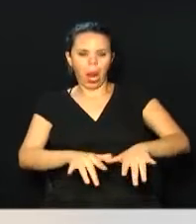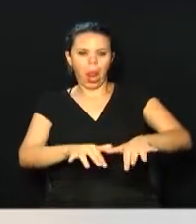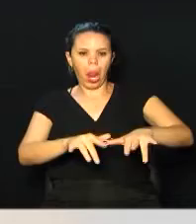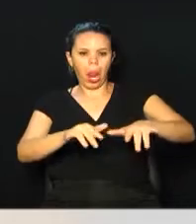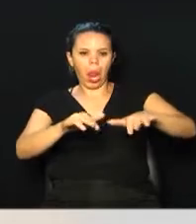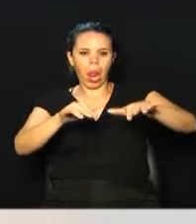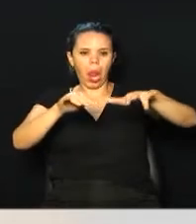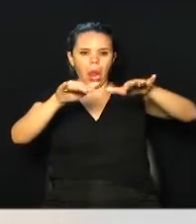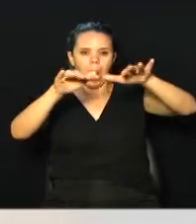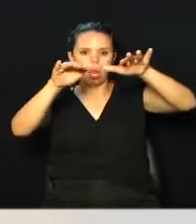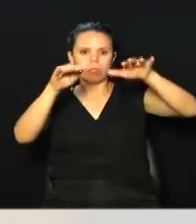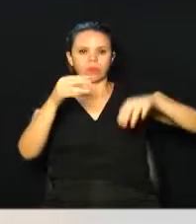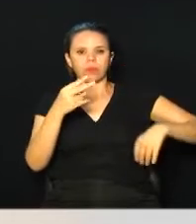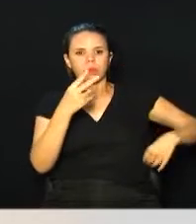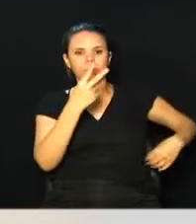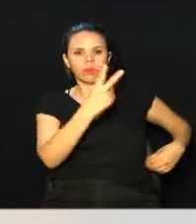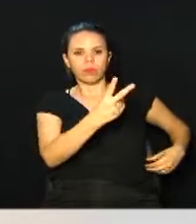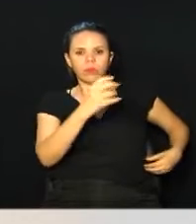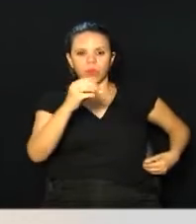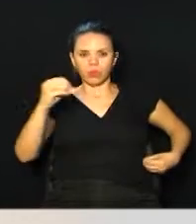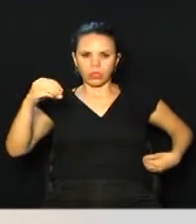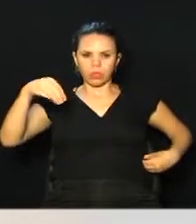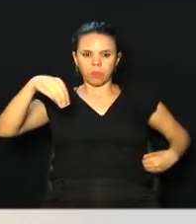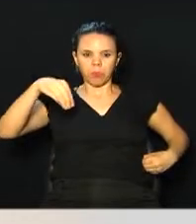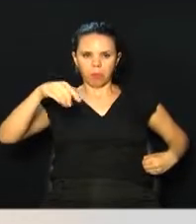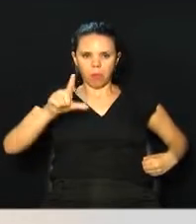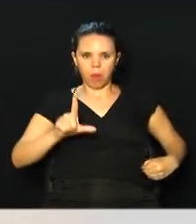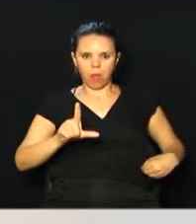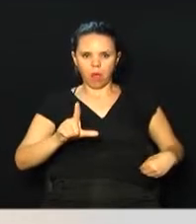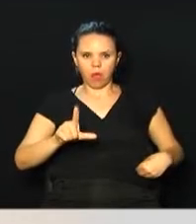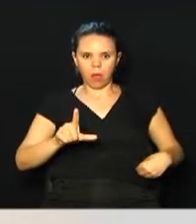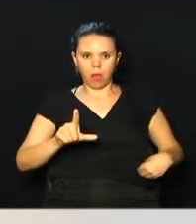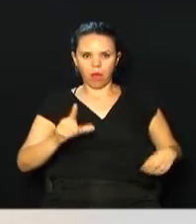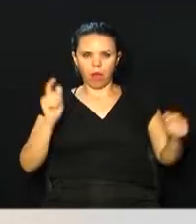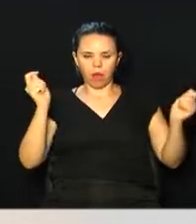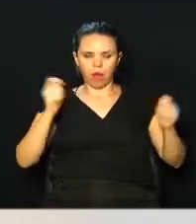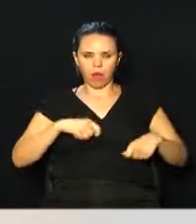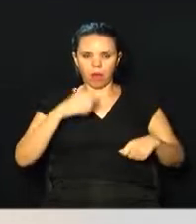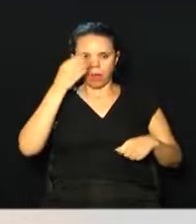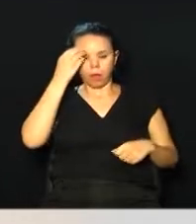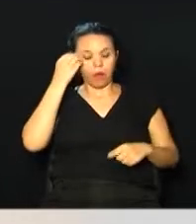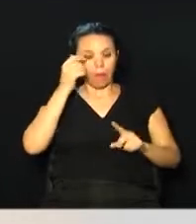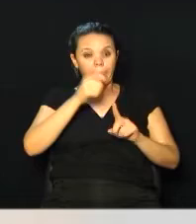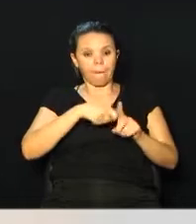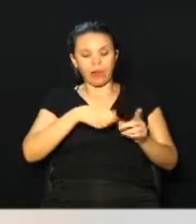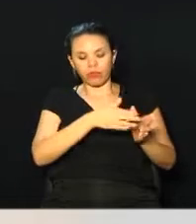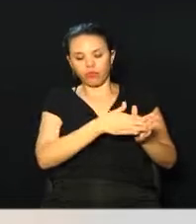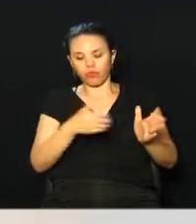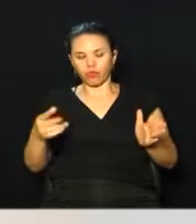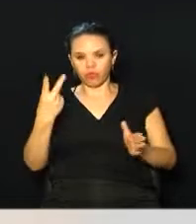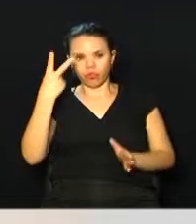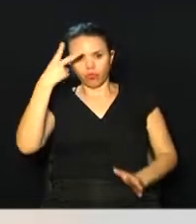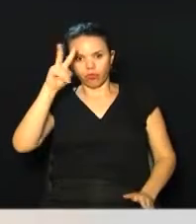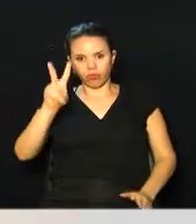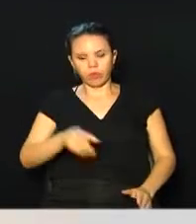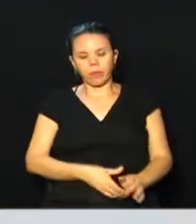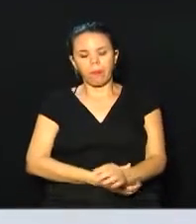mais de 200 milímetros. É o que se chove no mês inteiro em 2 dias.